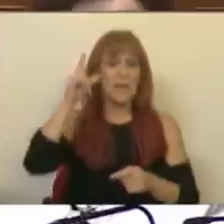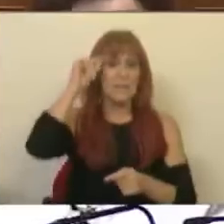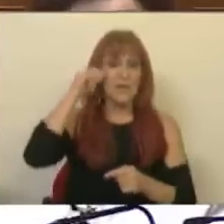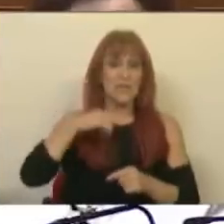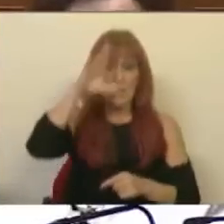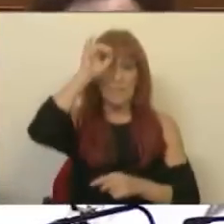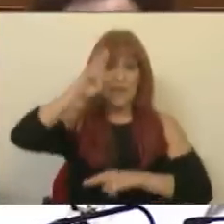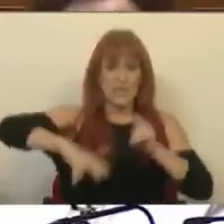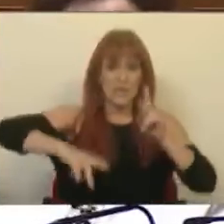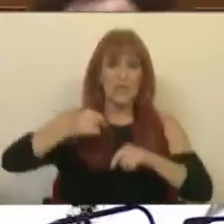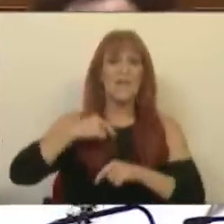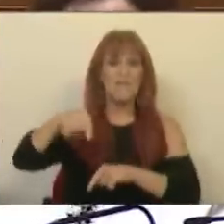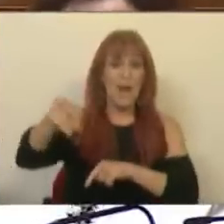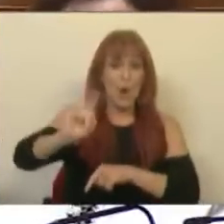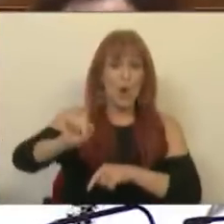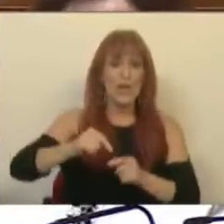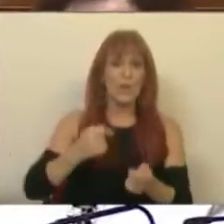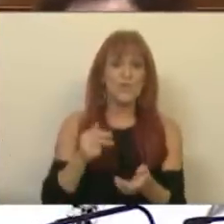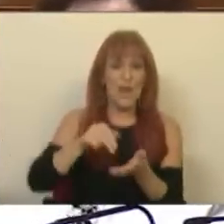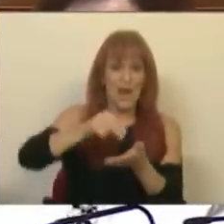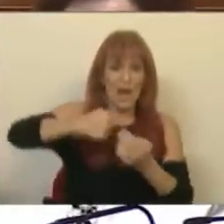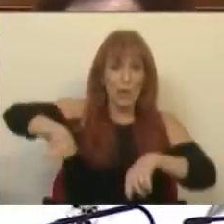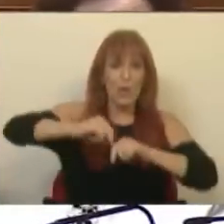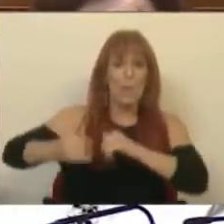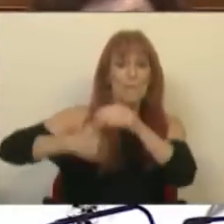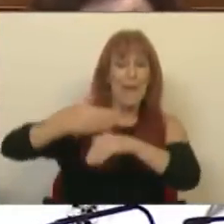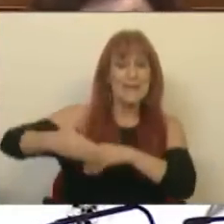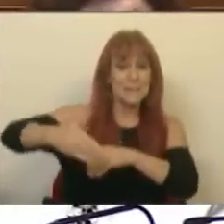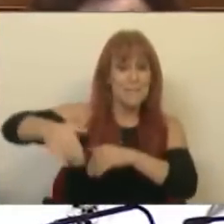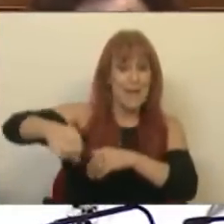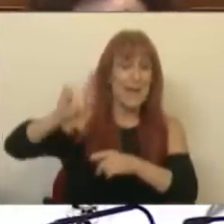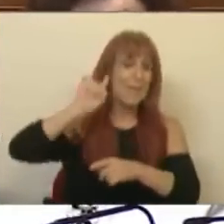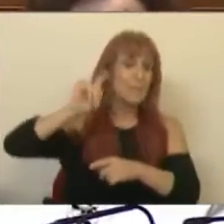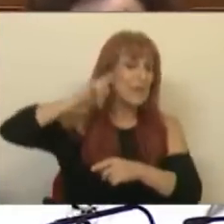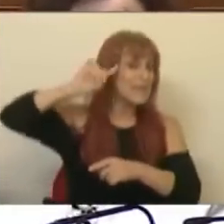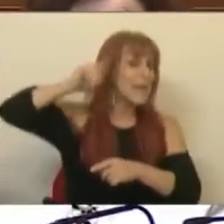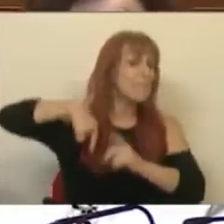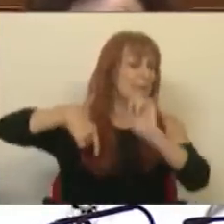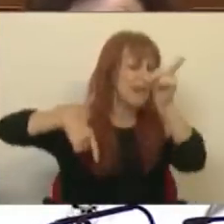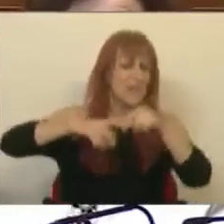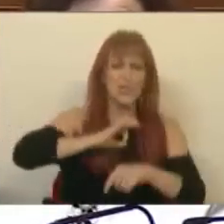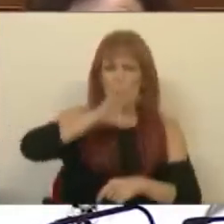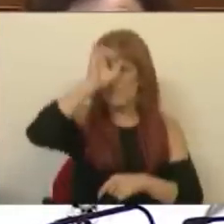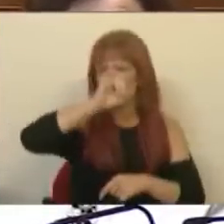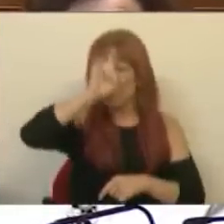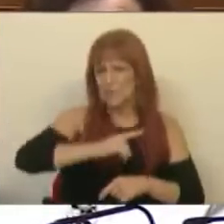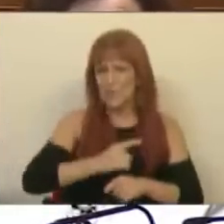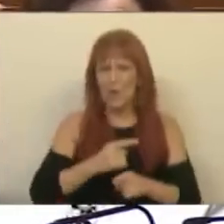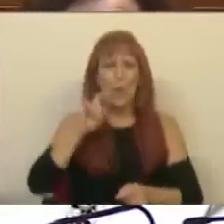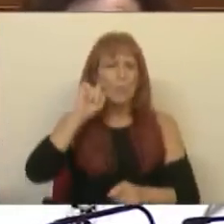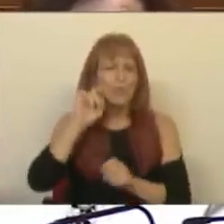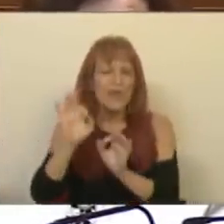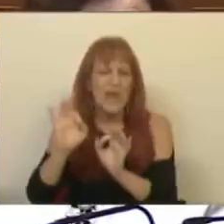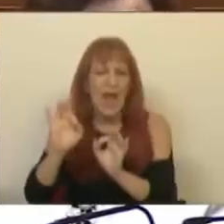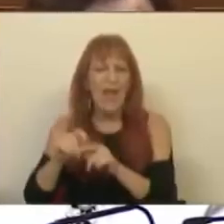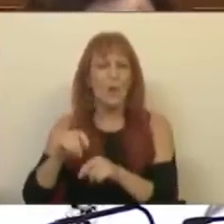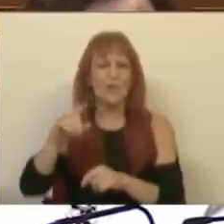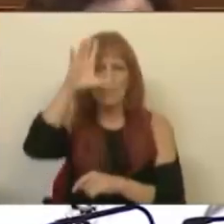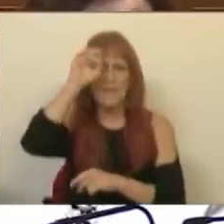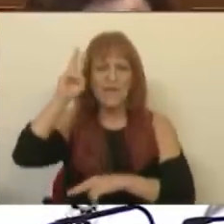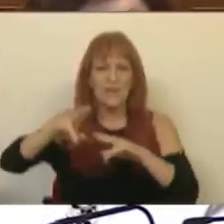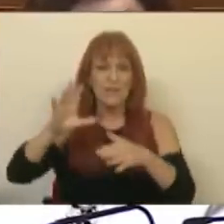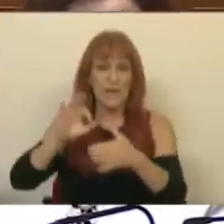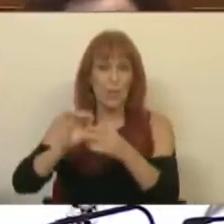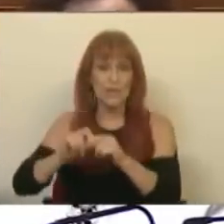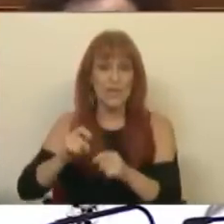nisto das Finanças vai ou não está na reunião para a semana era importante saber que o seu primeiro nisto protege o Ministro das Finanças em